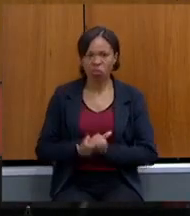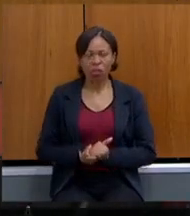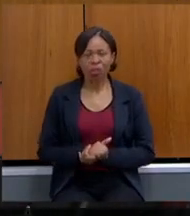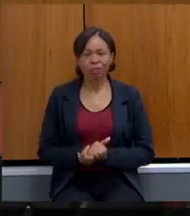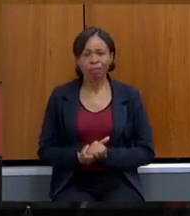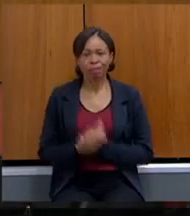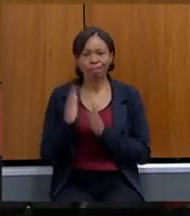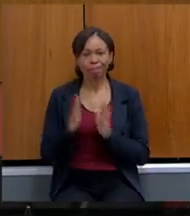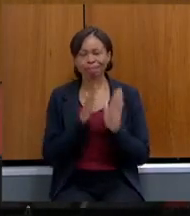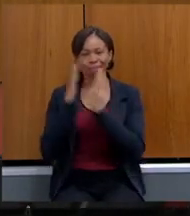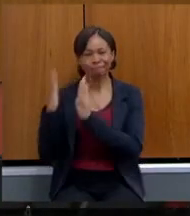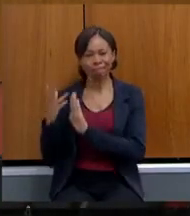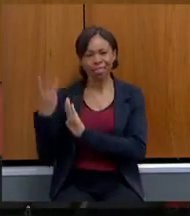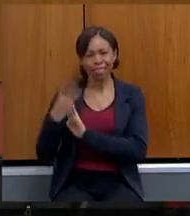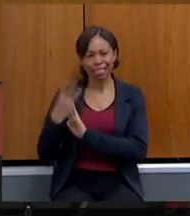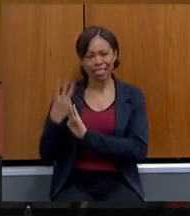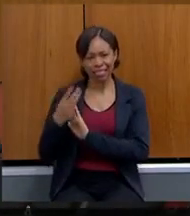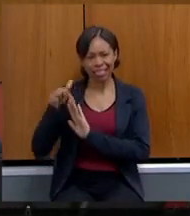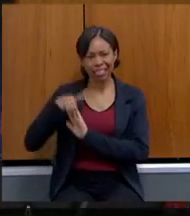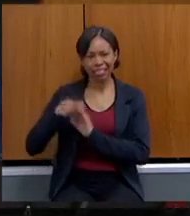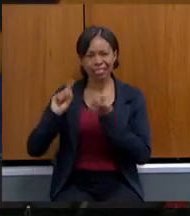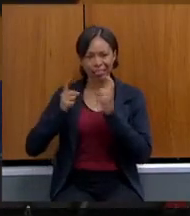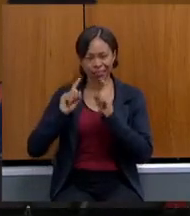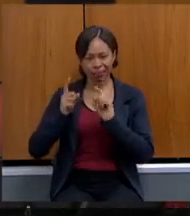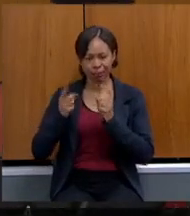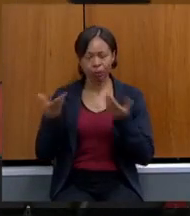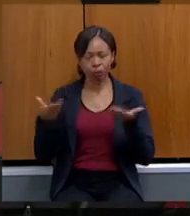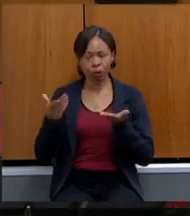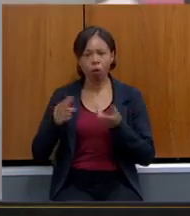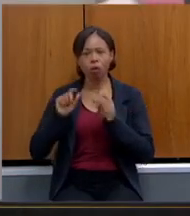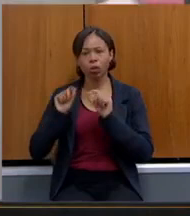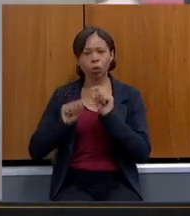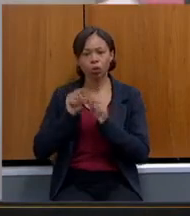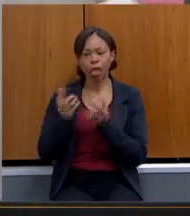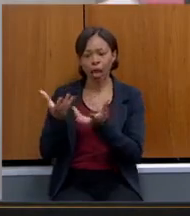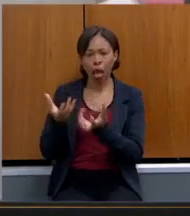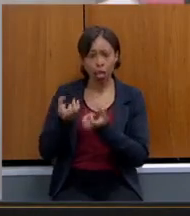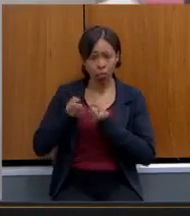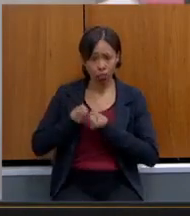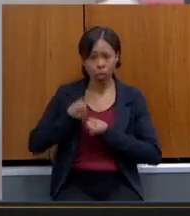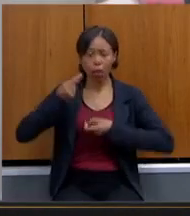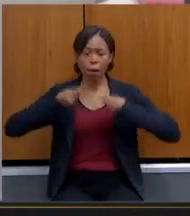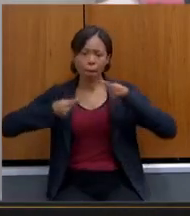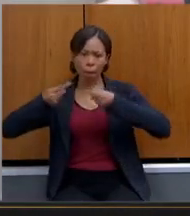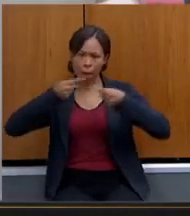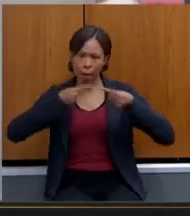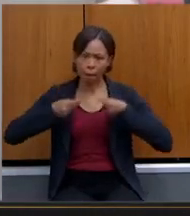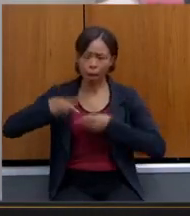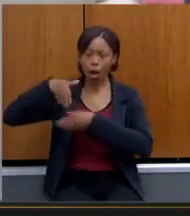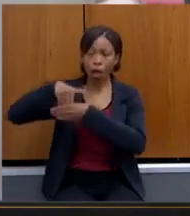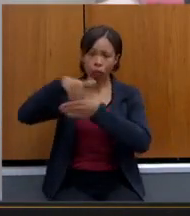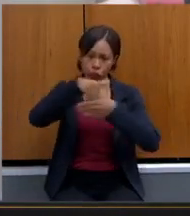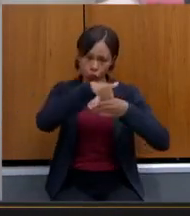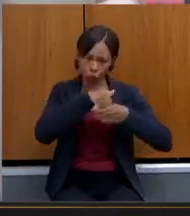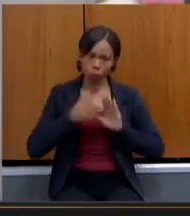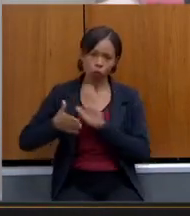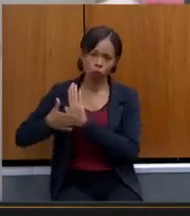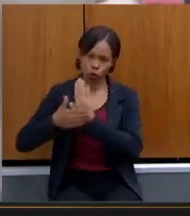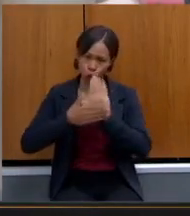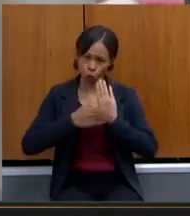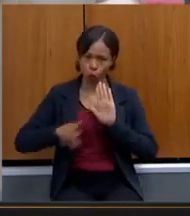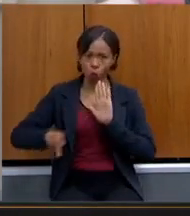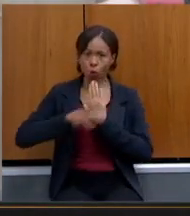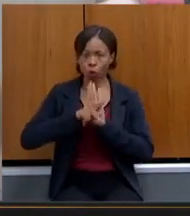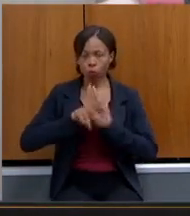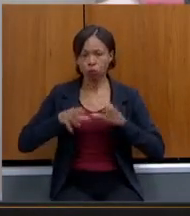passa-se a terceira fase da Ordem do dia que compreende o recebimento a discussão EA votação de proposições